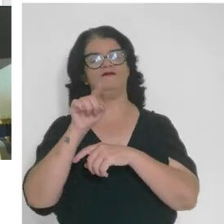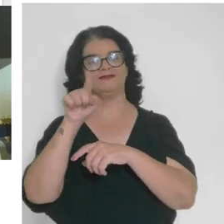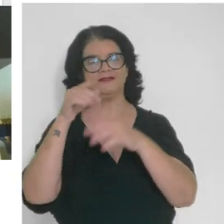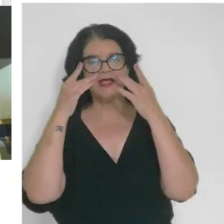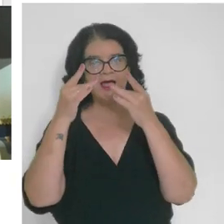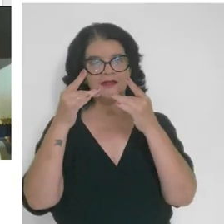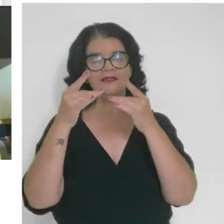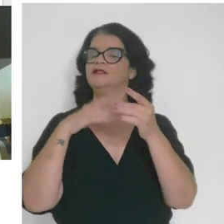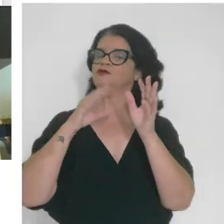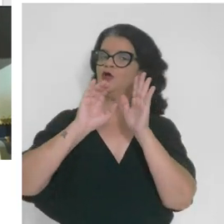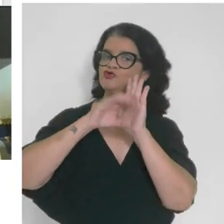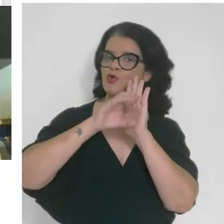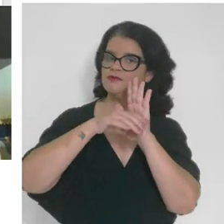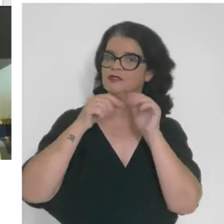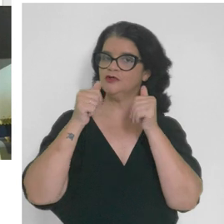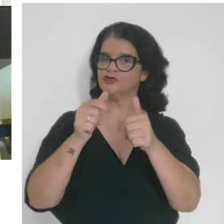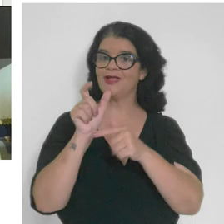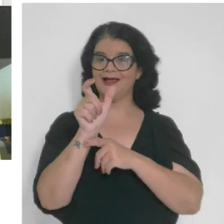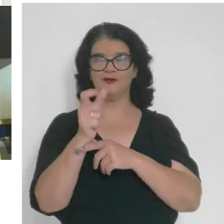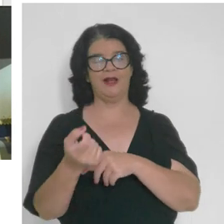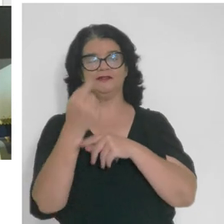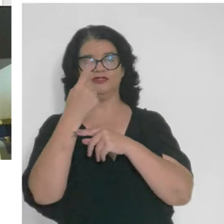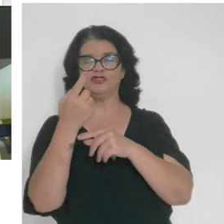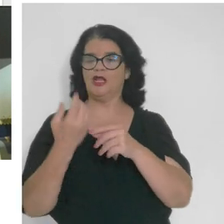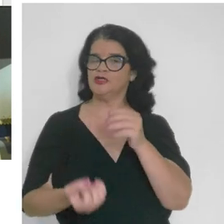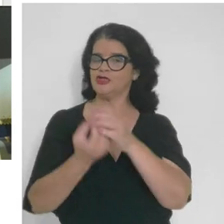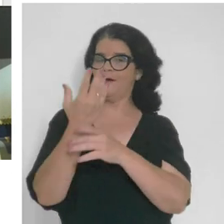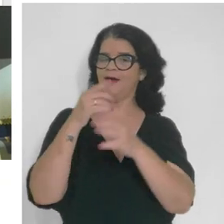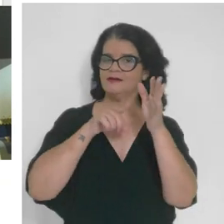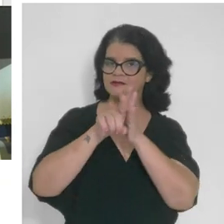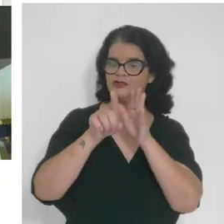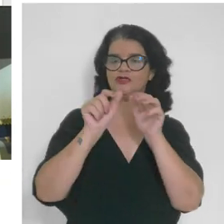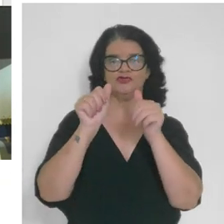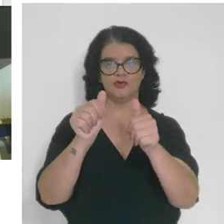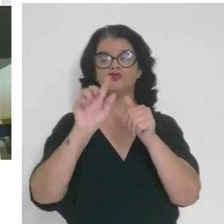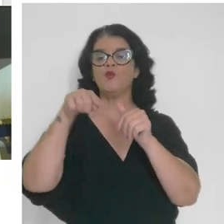fiquem atentos aos conceitos, tá? As palavras estranhas que aparecem nas questões, tá?